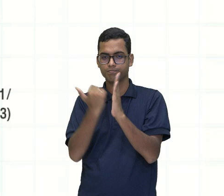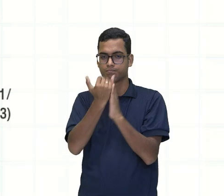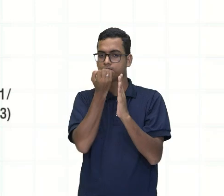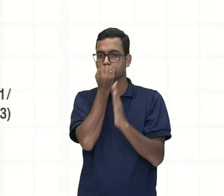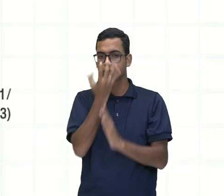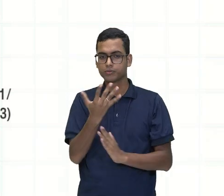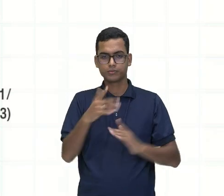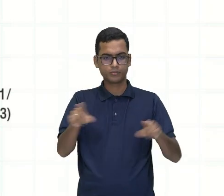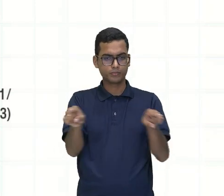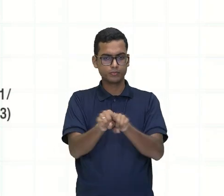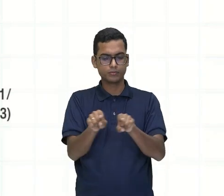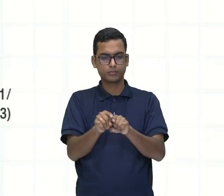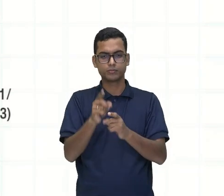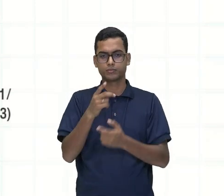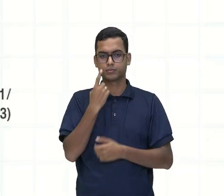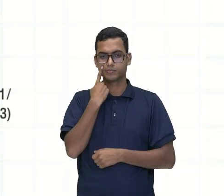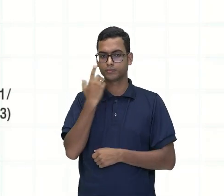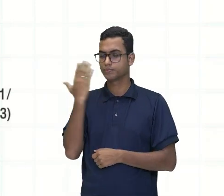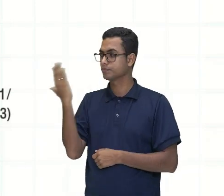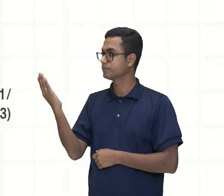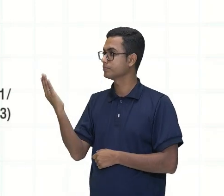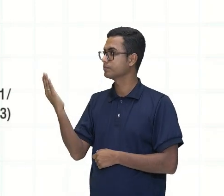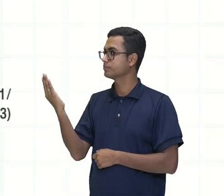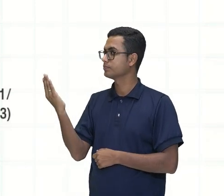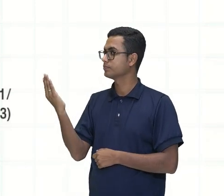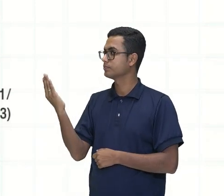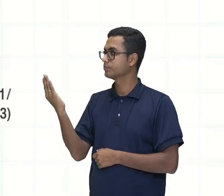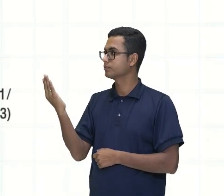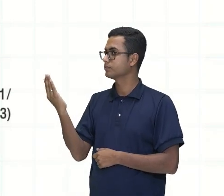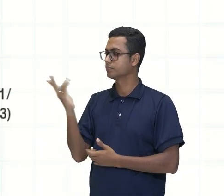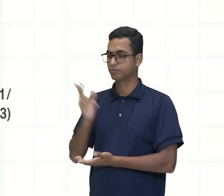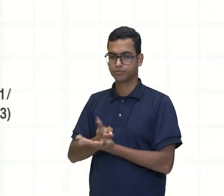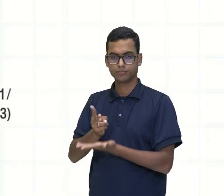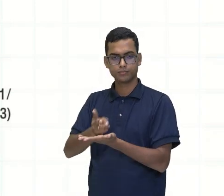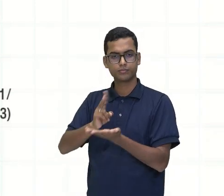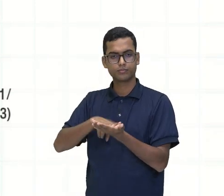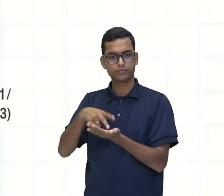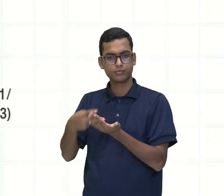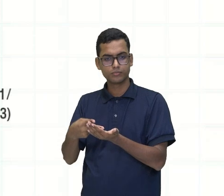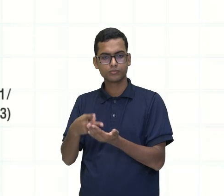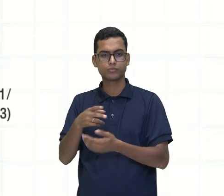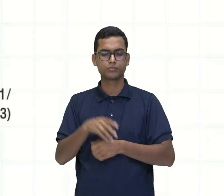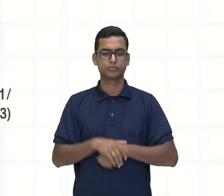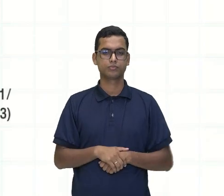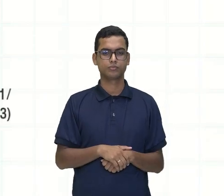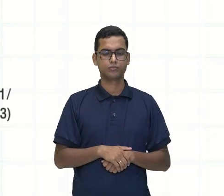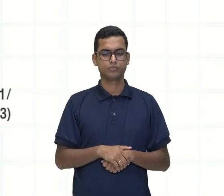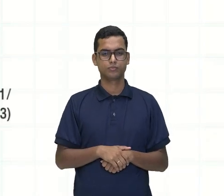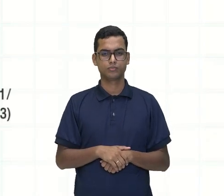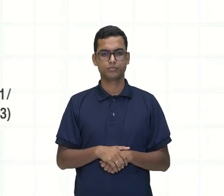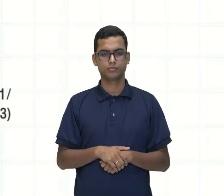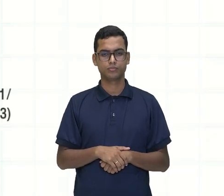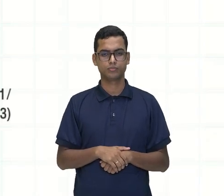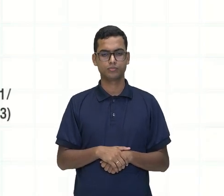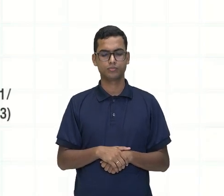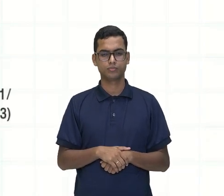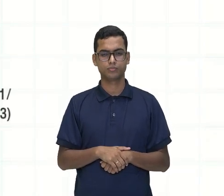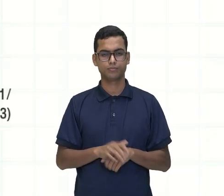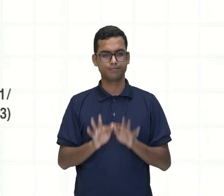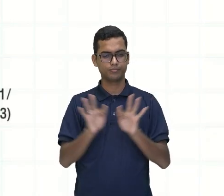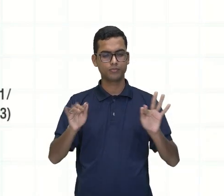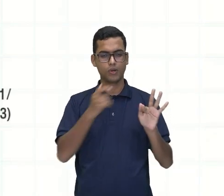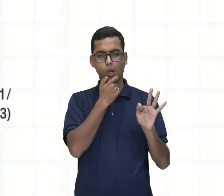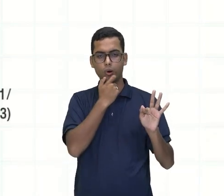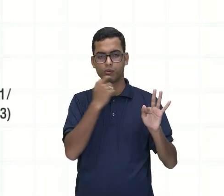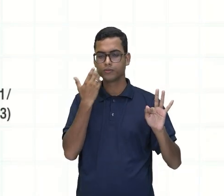Ela puniu eles, né? Certo? The film was not true, of course, but I like